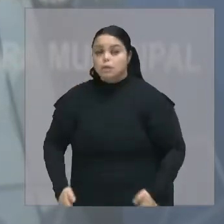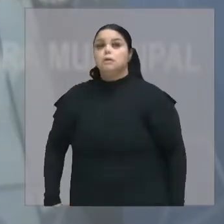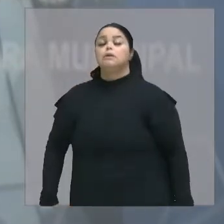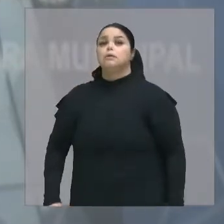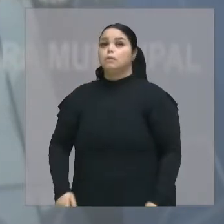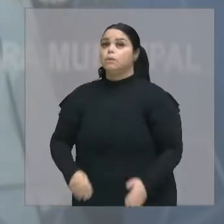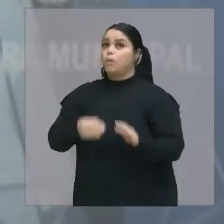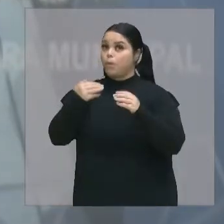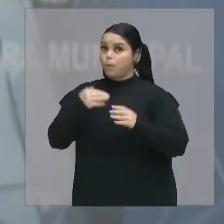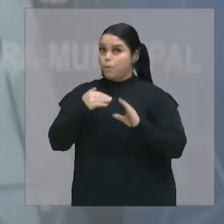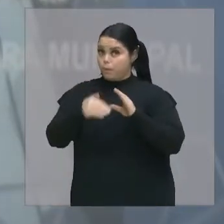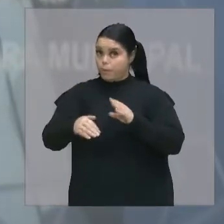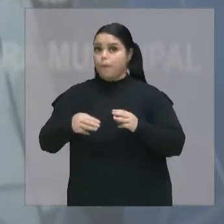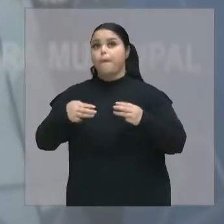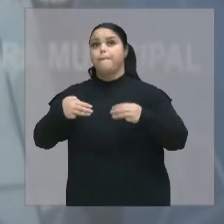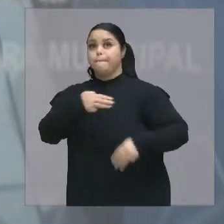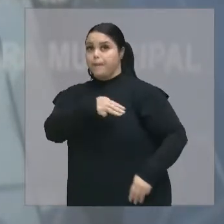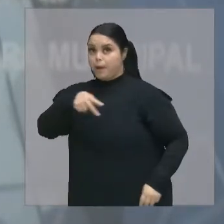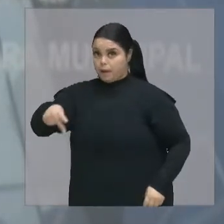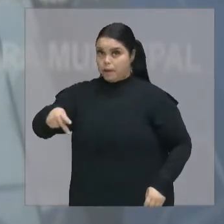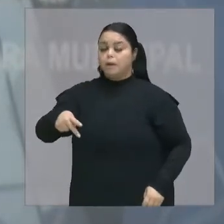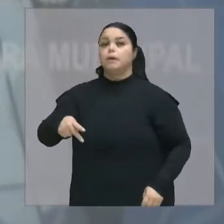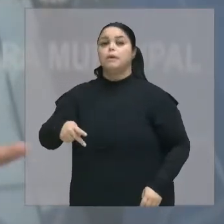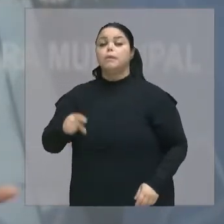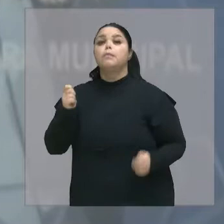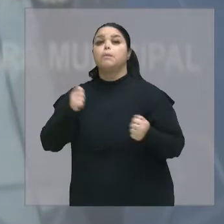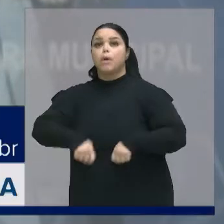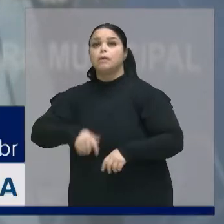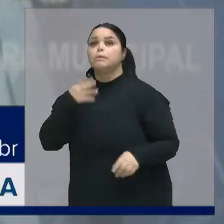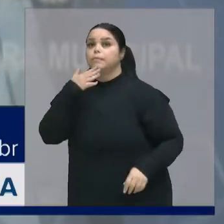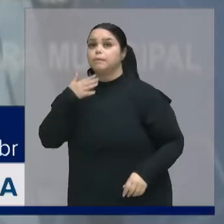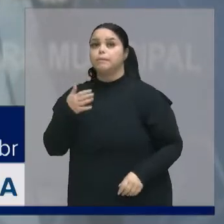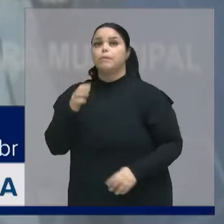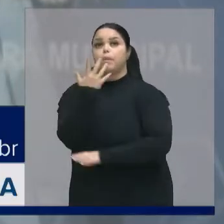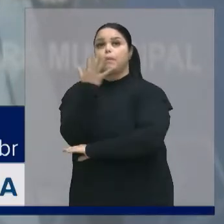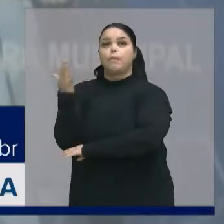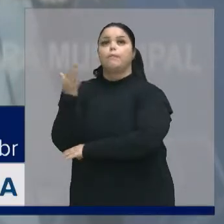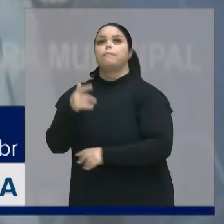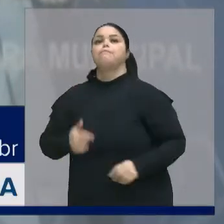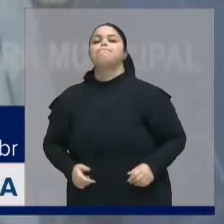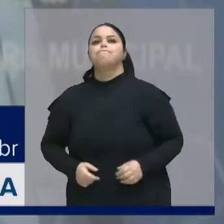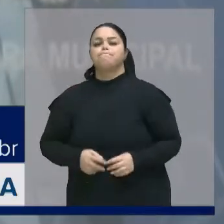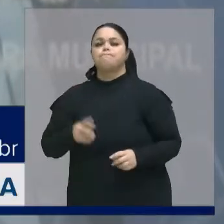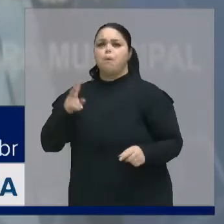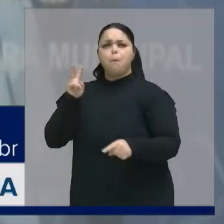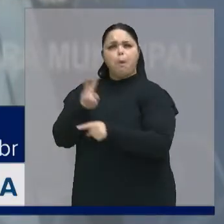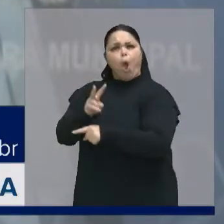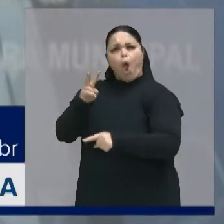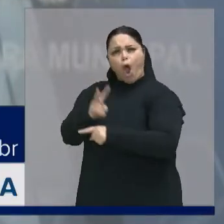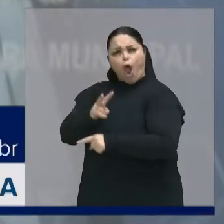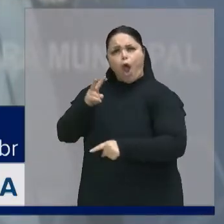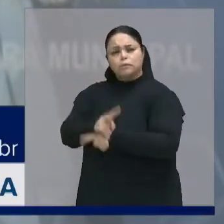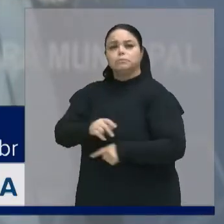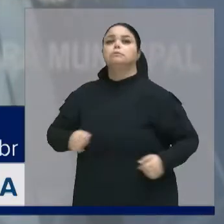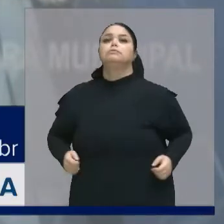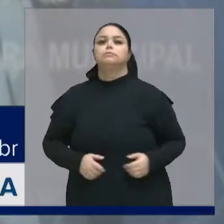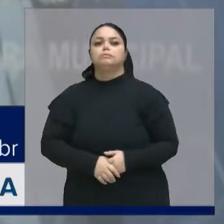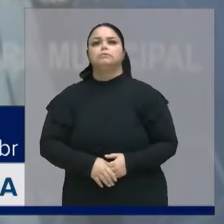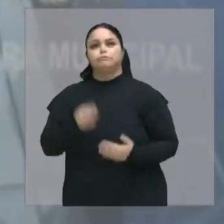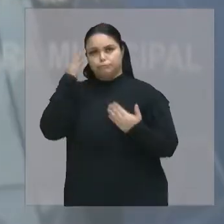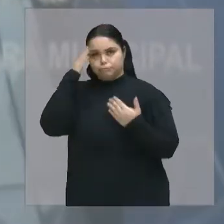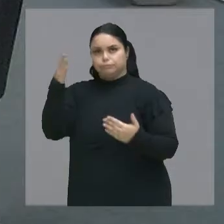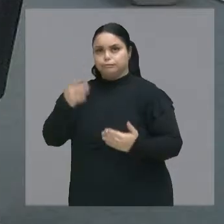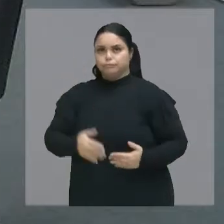vamos encaminhar o Ministério Público para que providência seja tomada e o nosso meio ambiente seja defendido, seja protegido. Obrigado, senhor